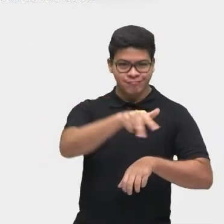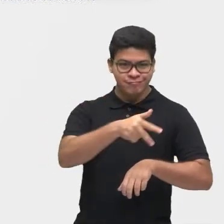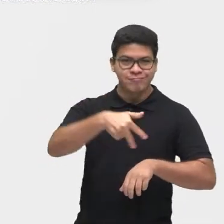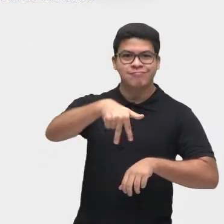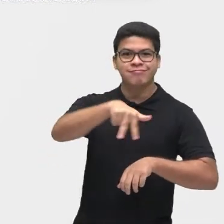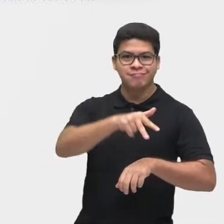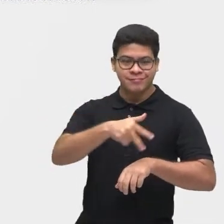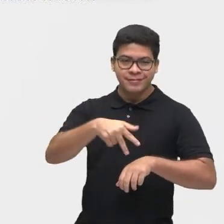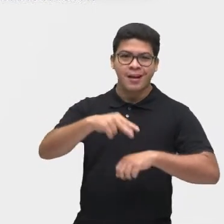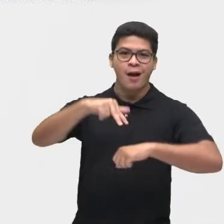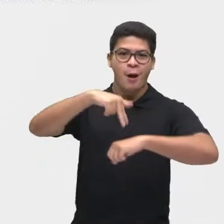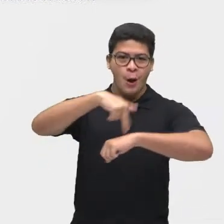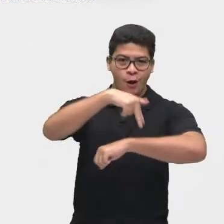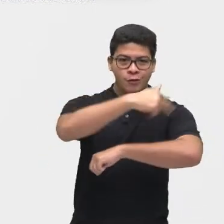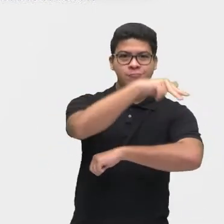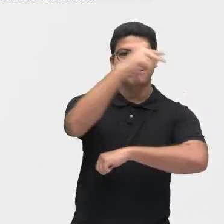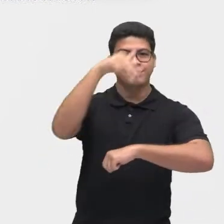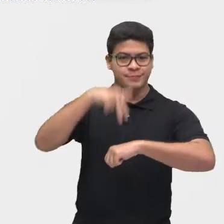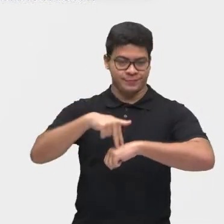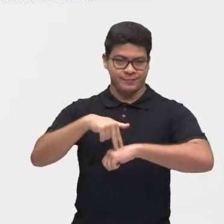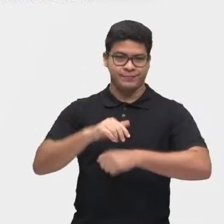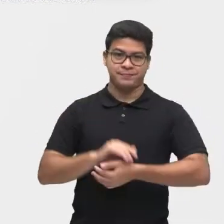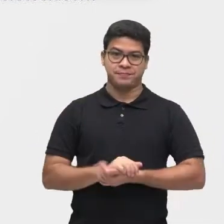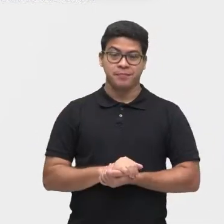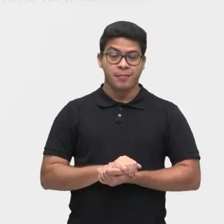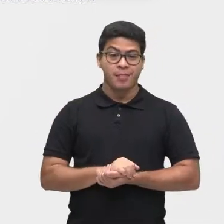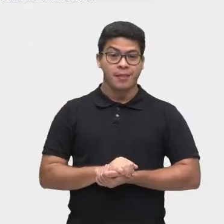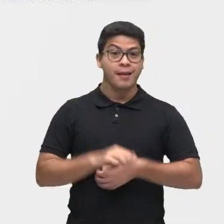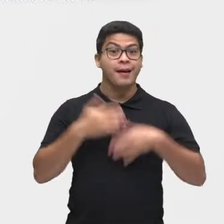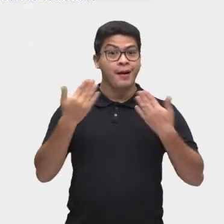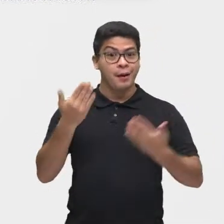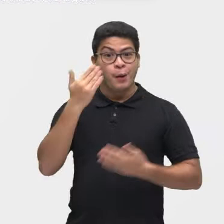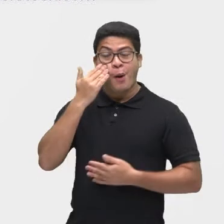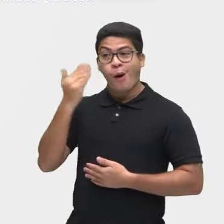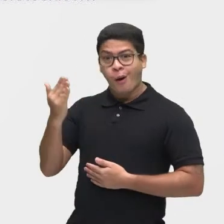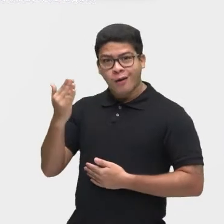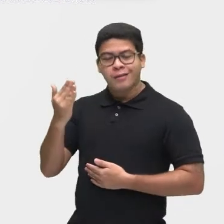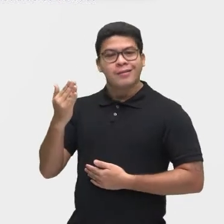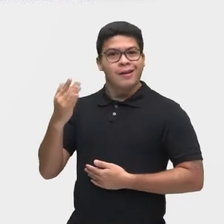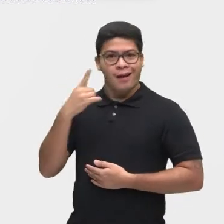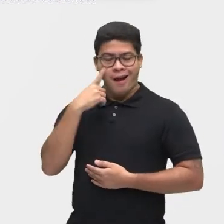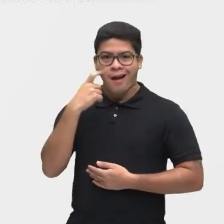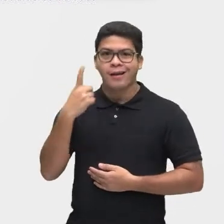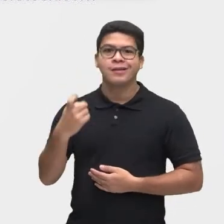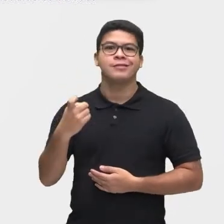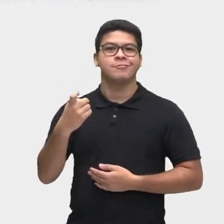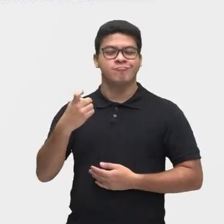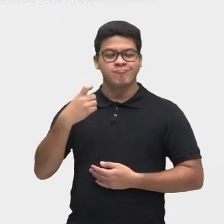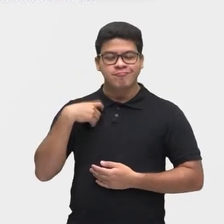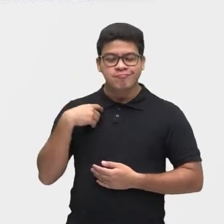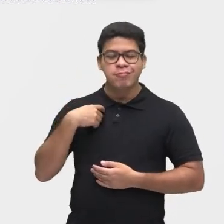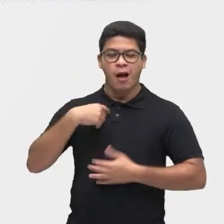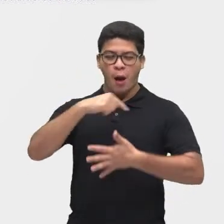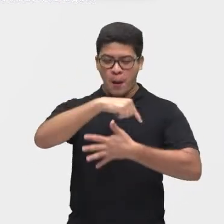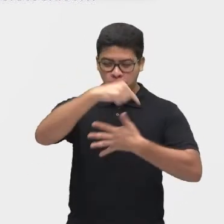essa flexibilidade aí que nós temos, ok? Então, olha só como a ginástica rítmica, ela trabalha aí